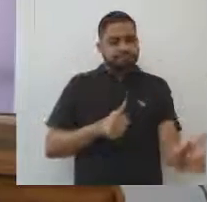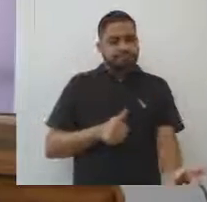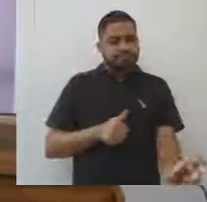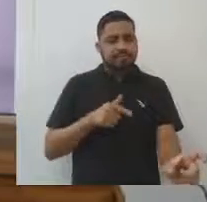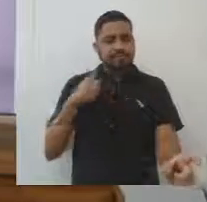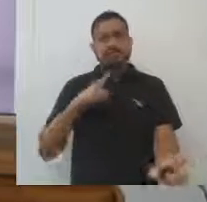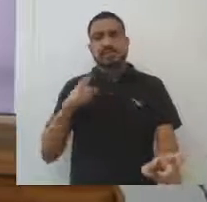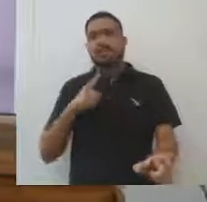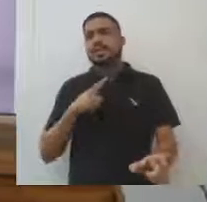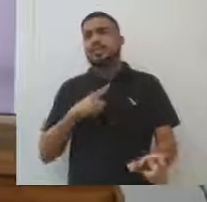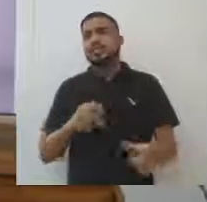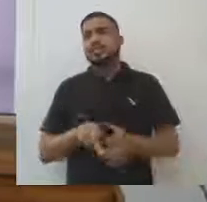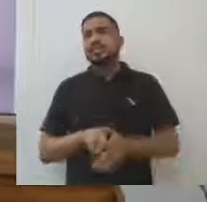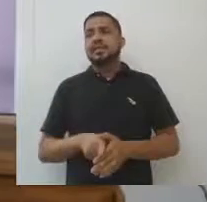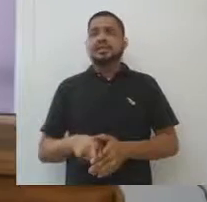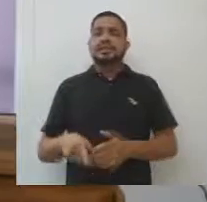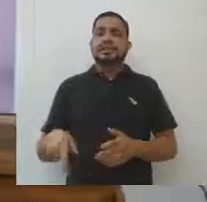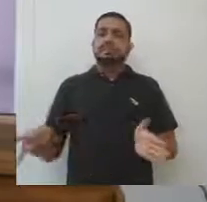própria